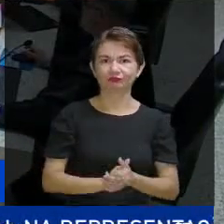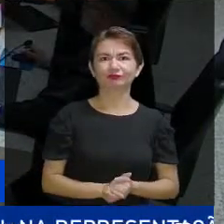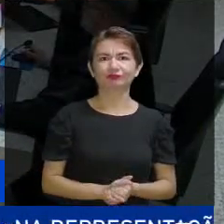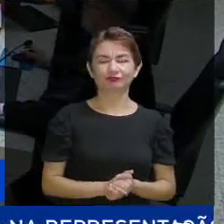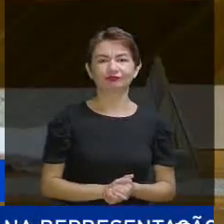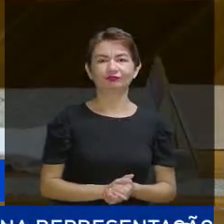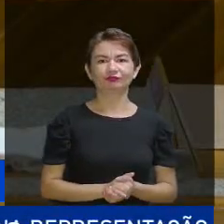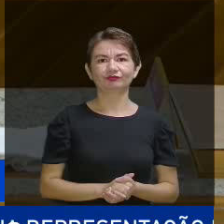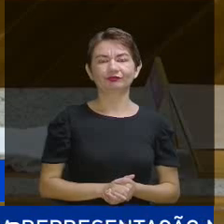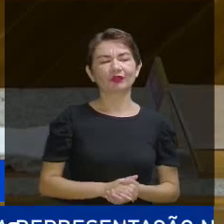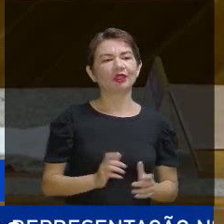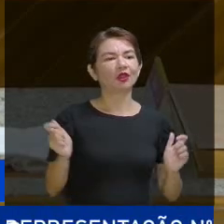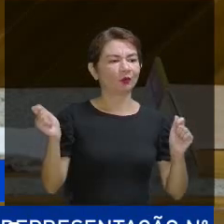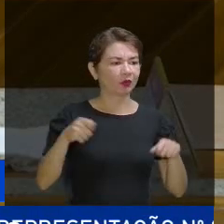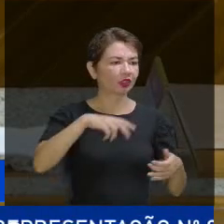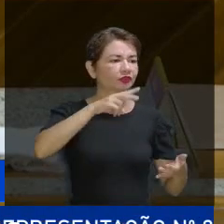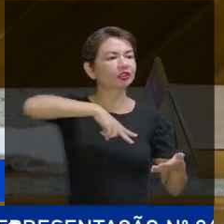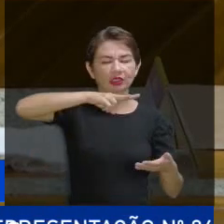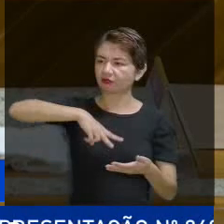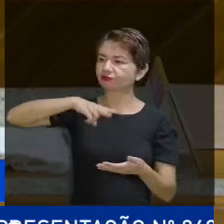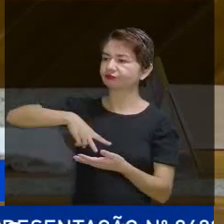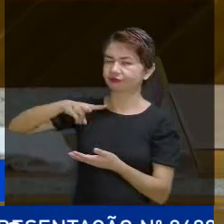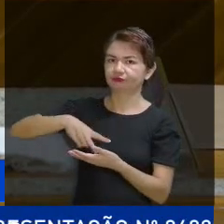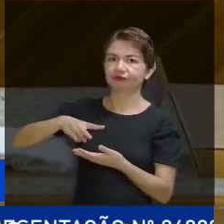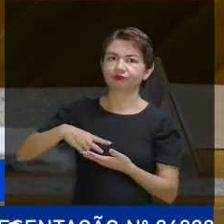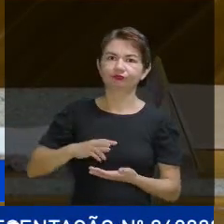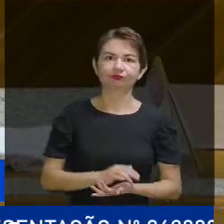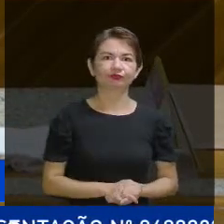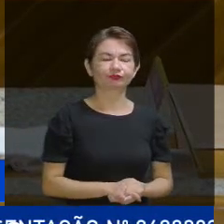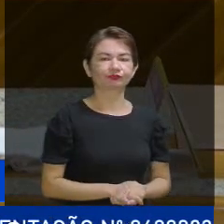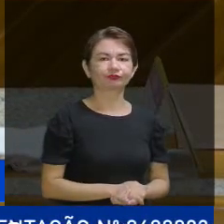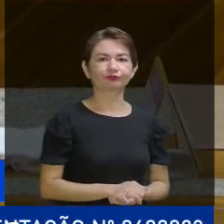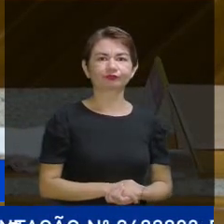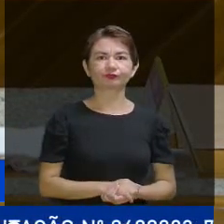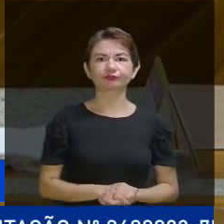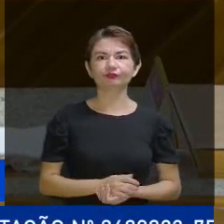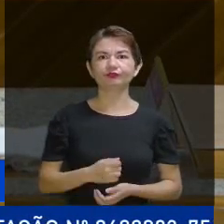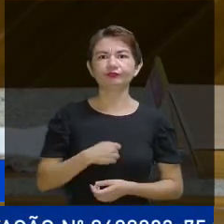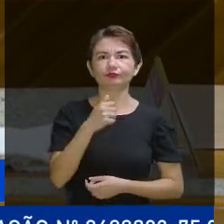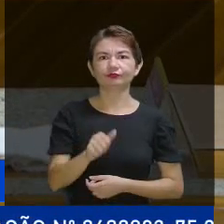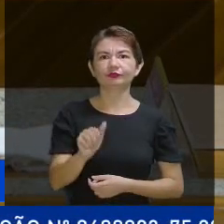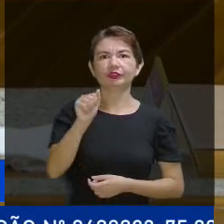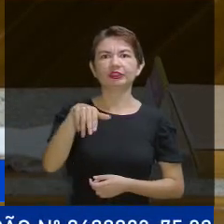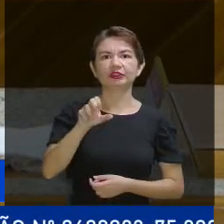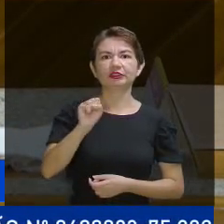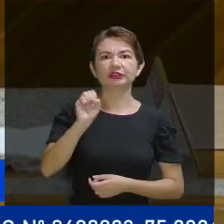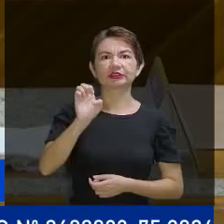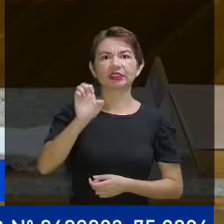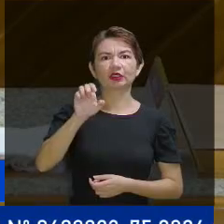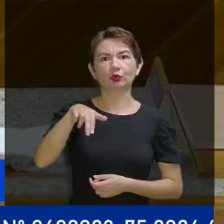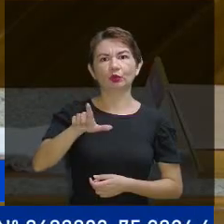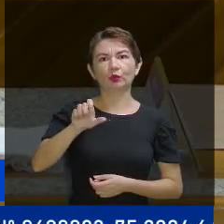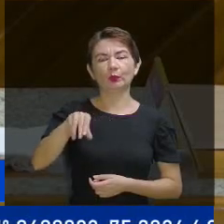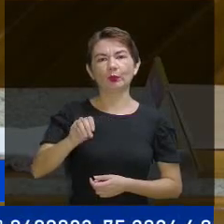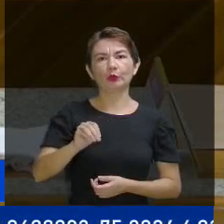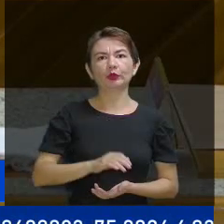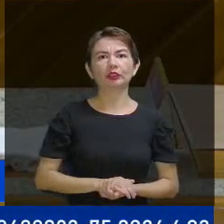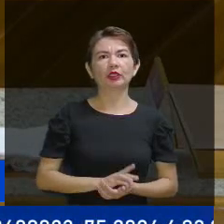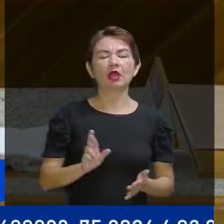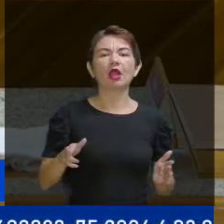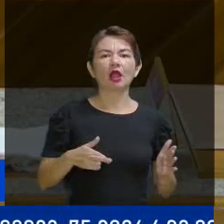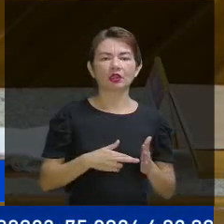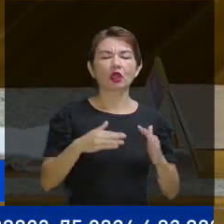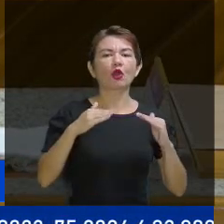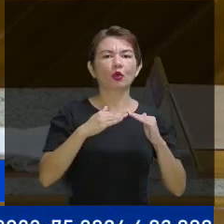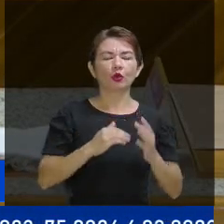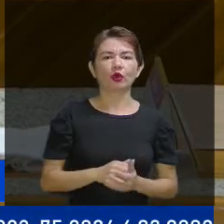A disponibilização para todos terem tido acesso ao inteiro teor do voto. O juiz Anselmo, Vossa Excelência, vota. Com o relator,